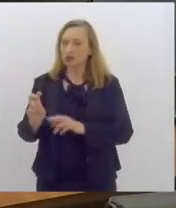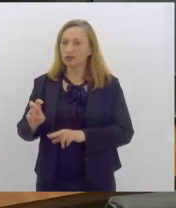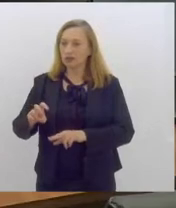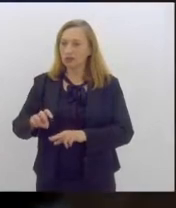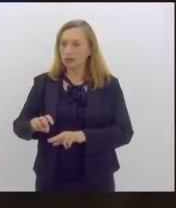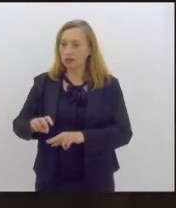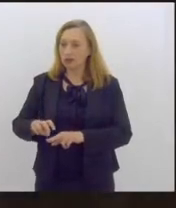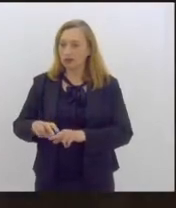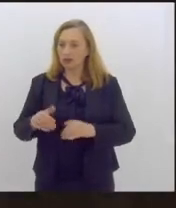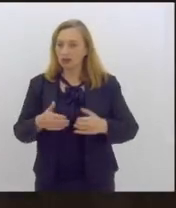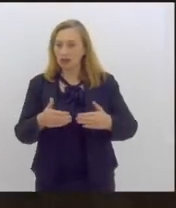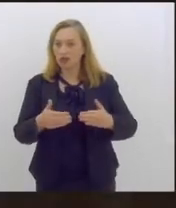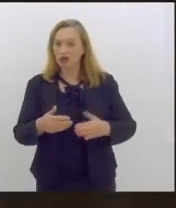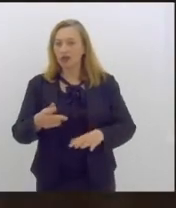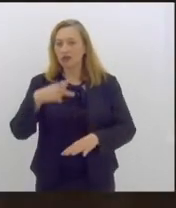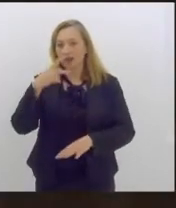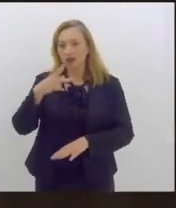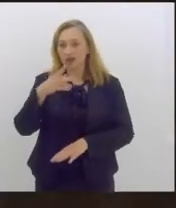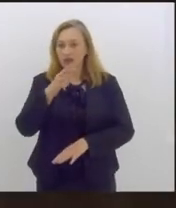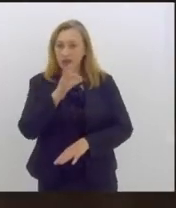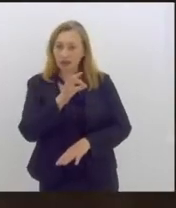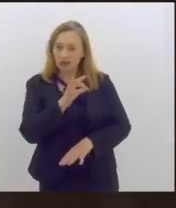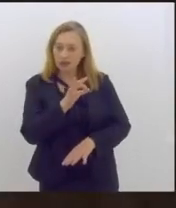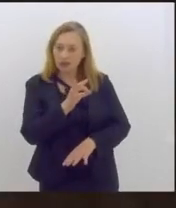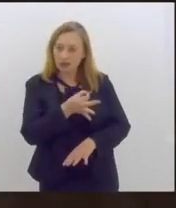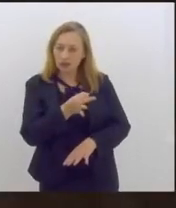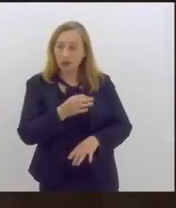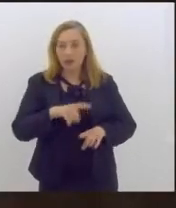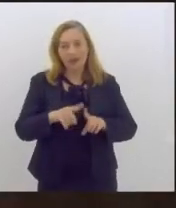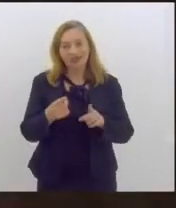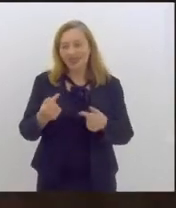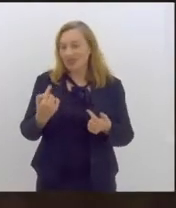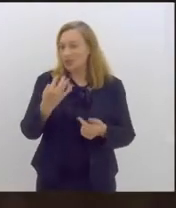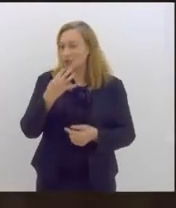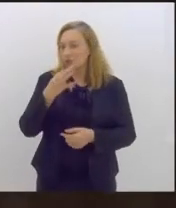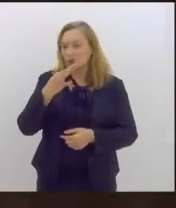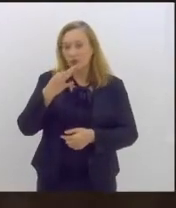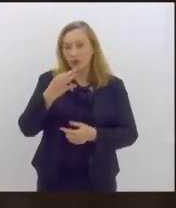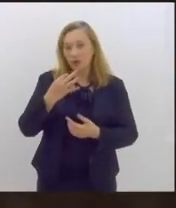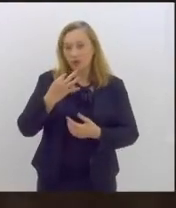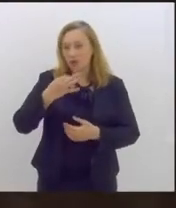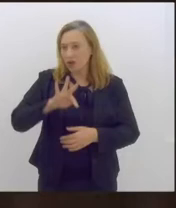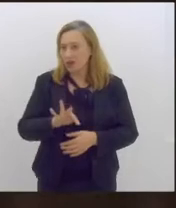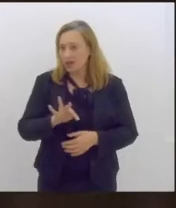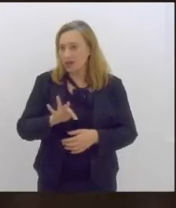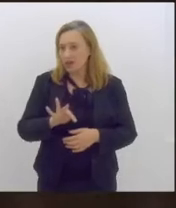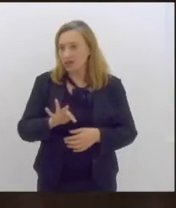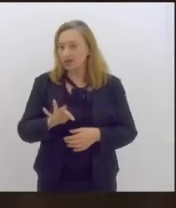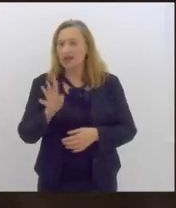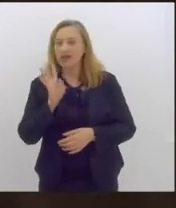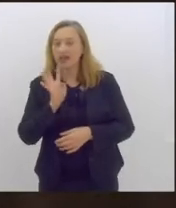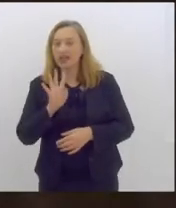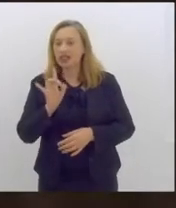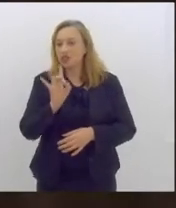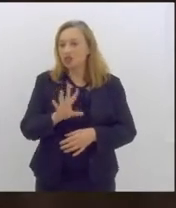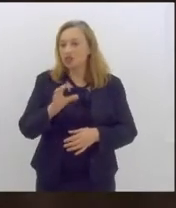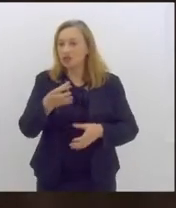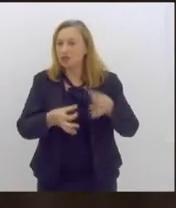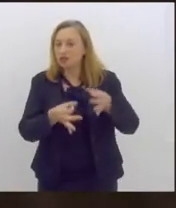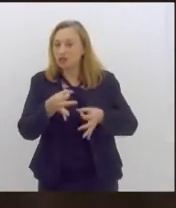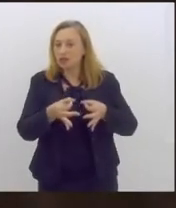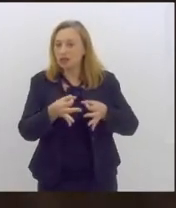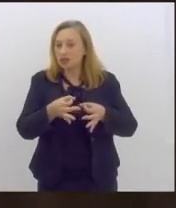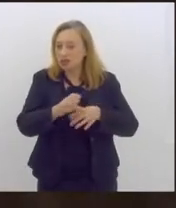eu diria aquela pela legalidade Mas como ele não reconhece a ilegalidade só a constitucionalidade ou não quero